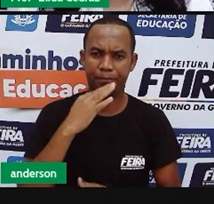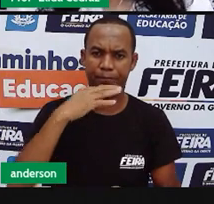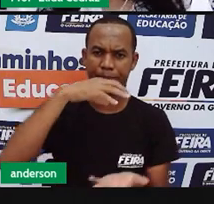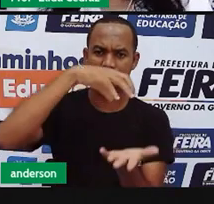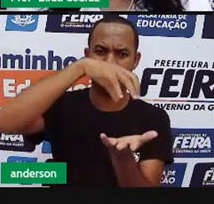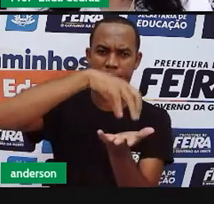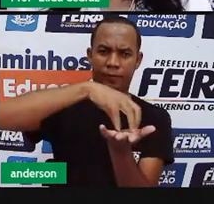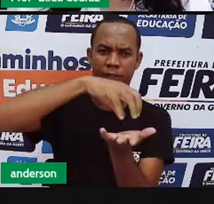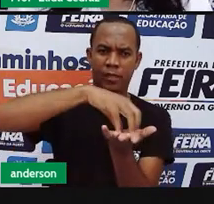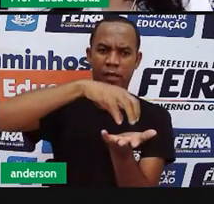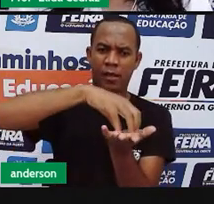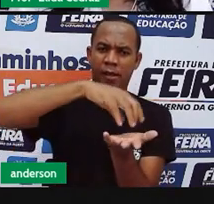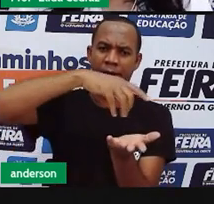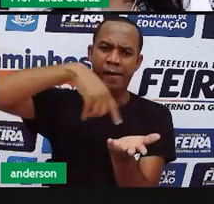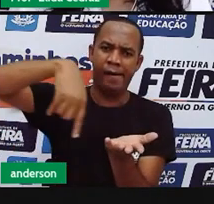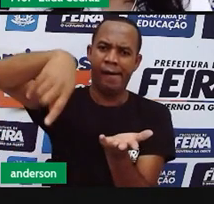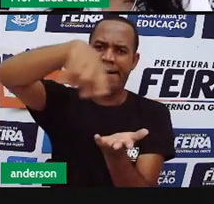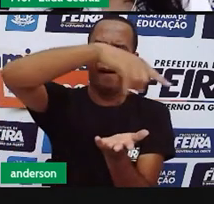Olha só.